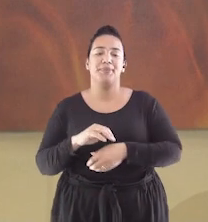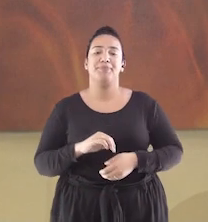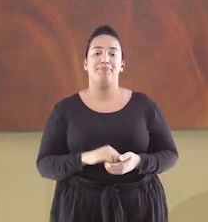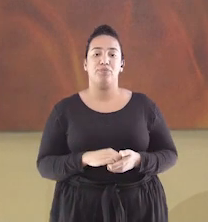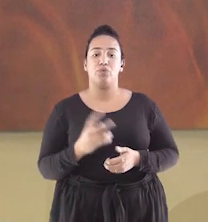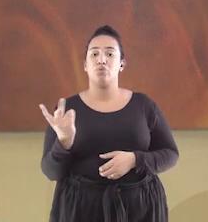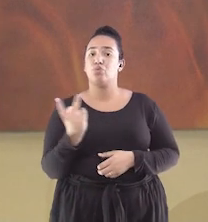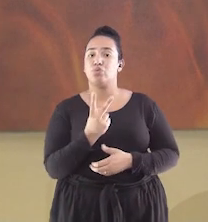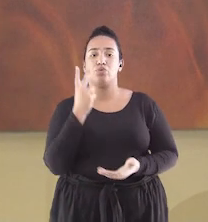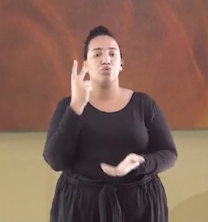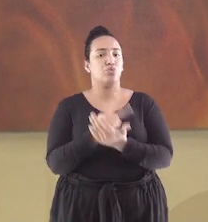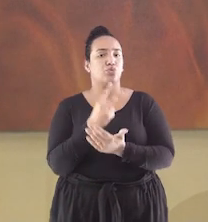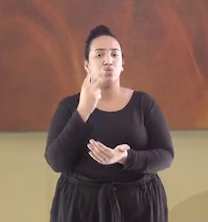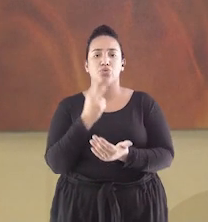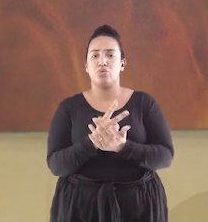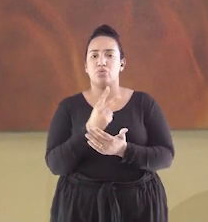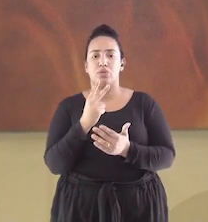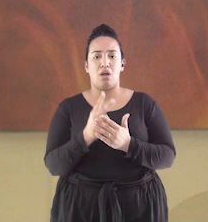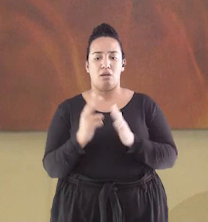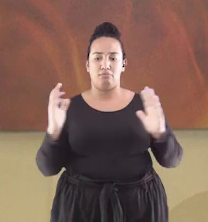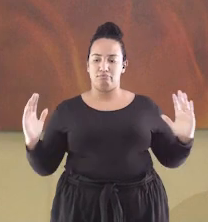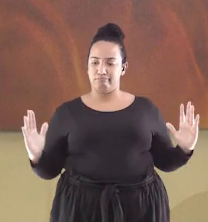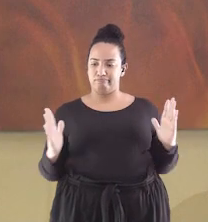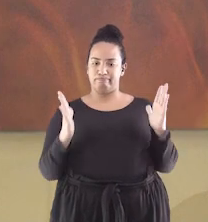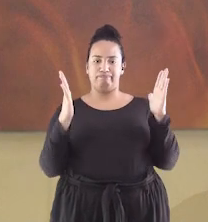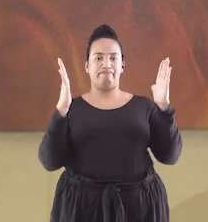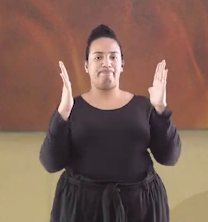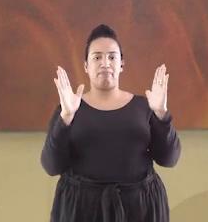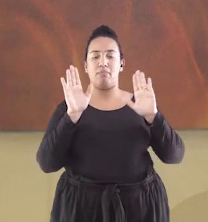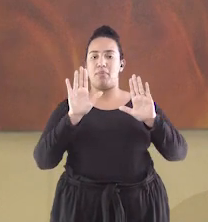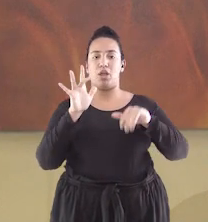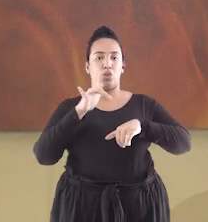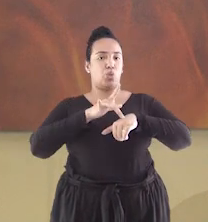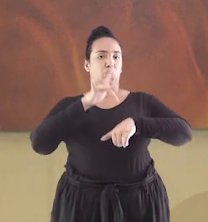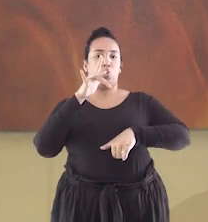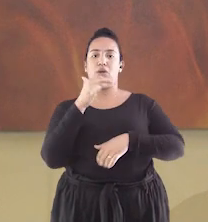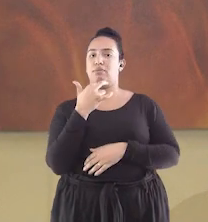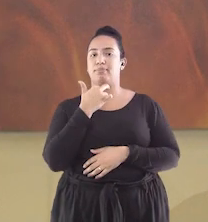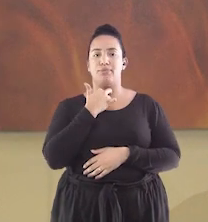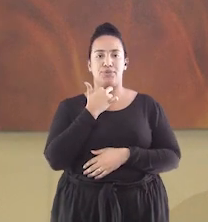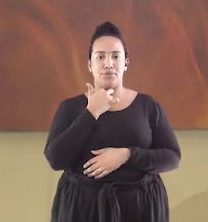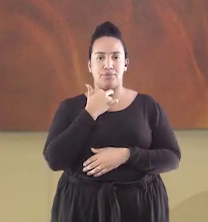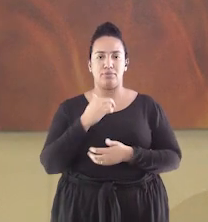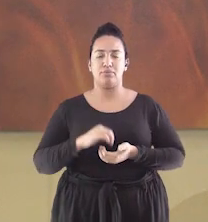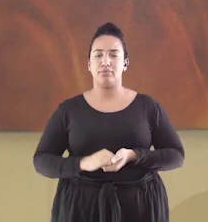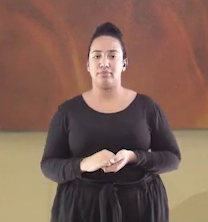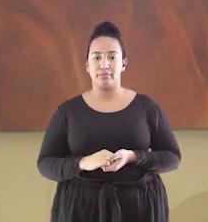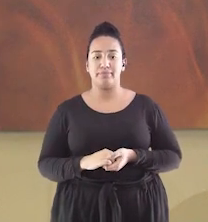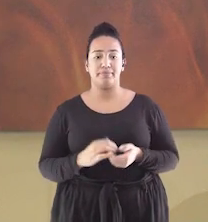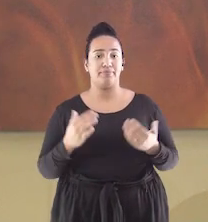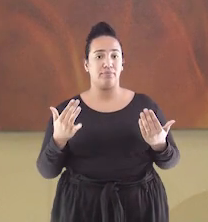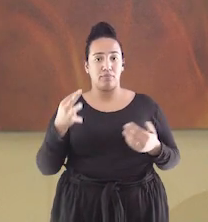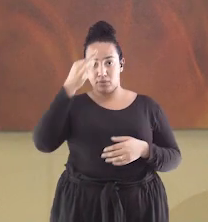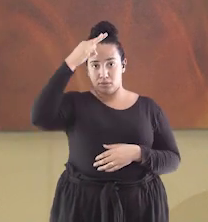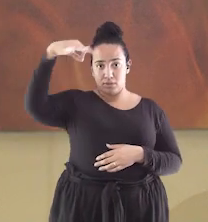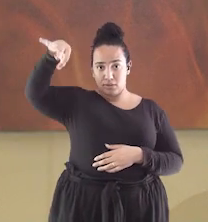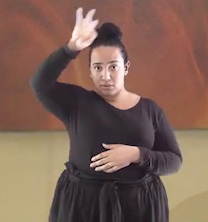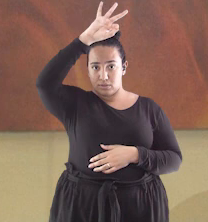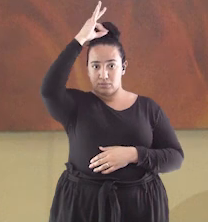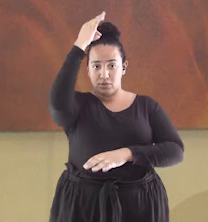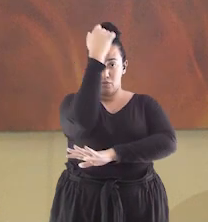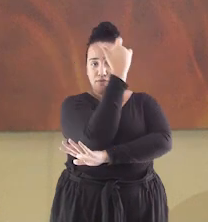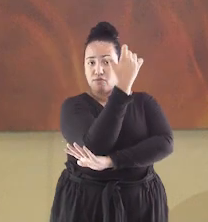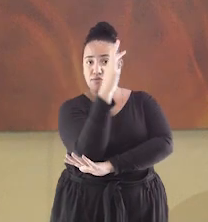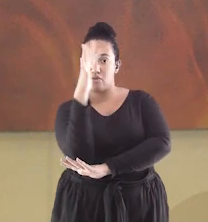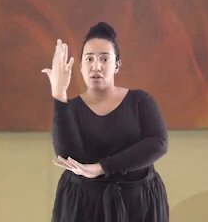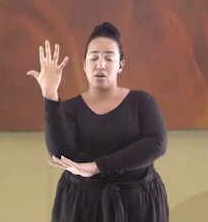sentença era permanecerem por toda a eternidade de frente um para o outro, mas sem poderem se tocar. Mas os espíritos da floresta se compadeceram